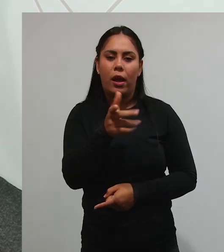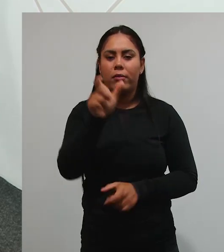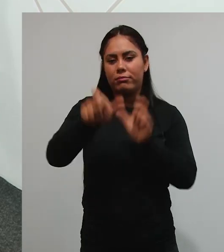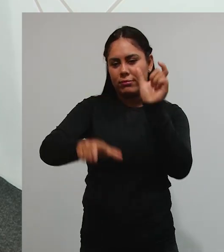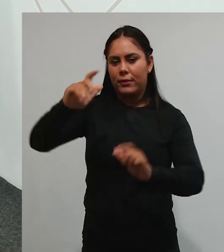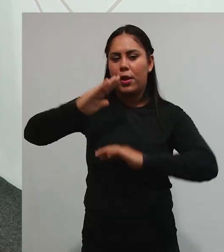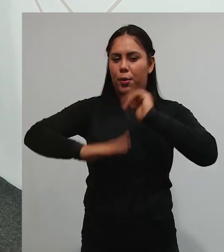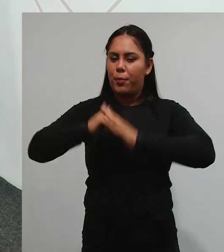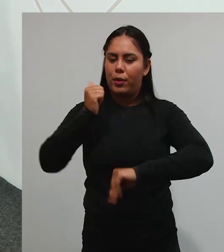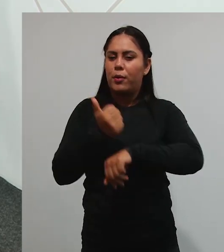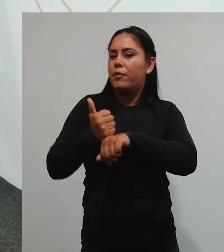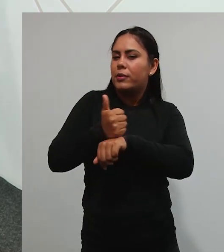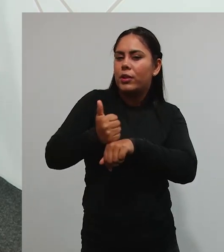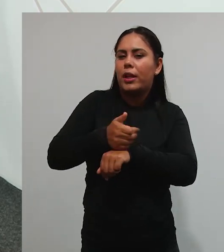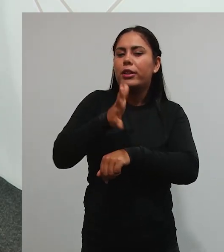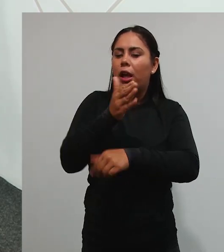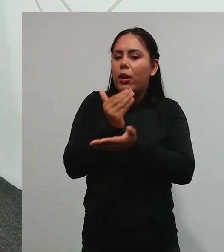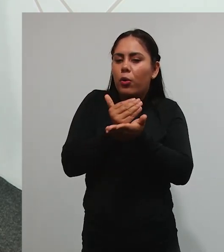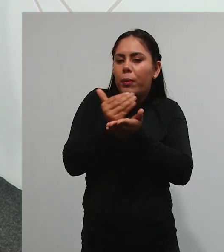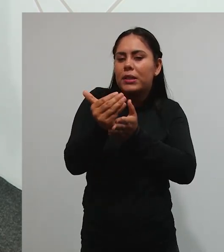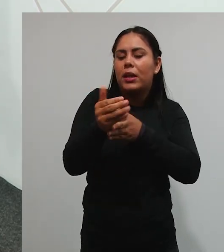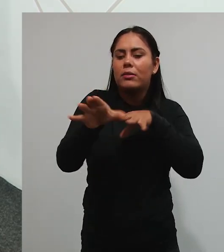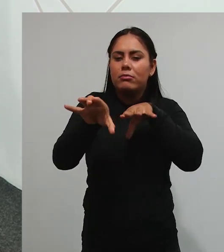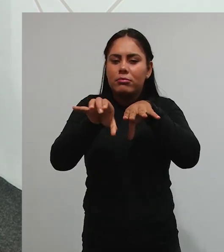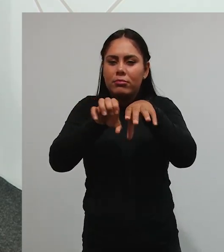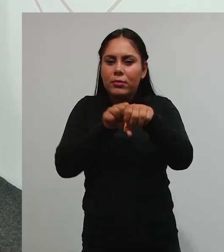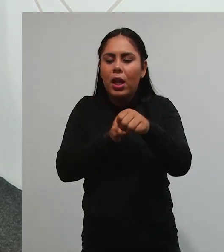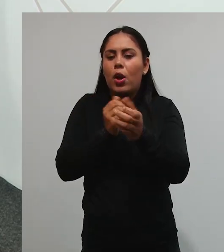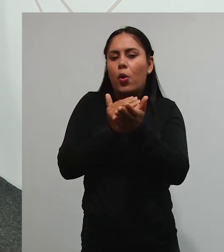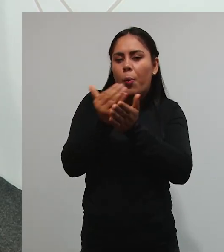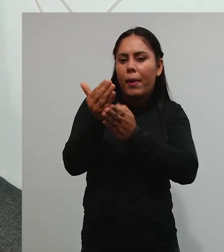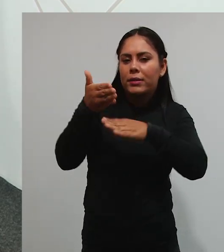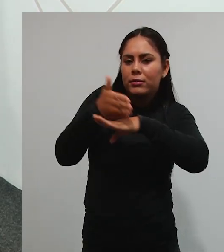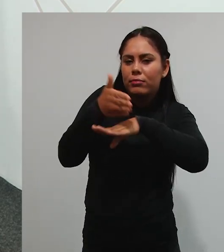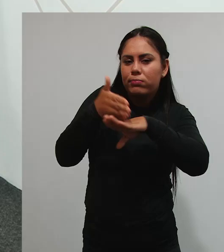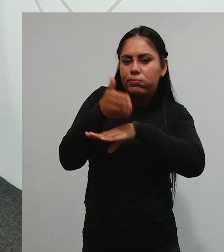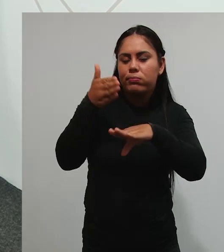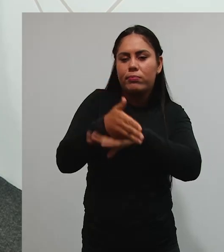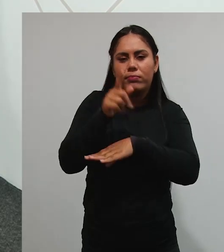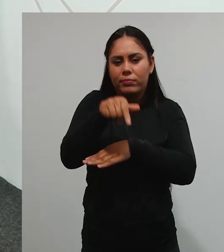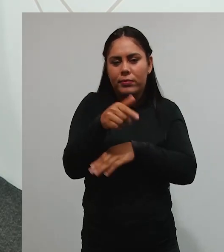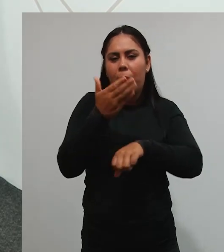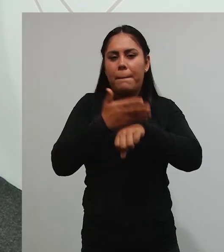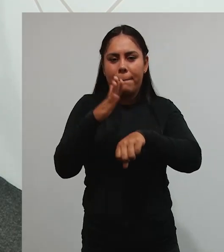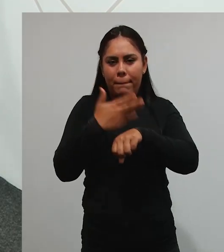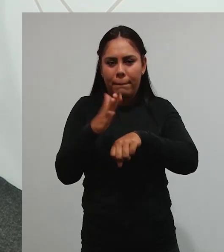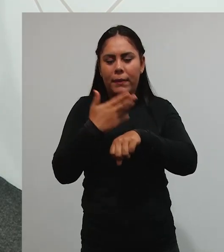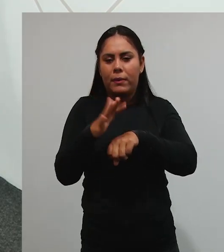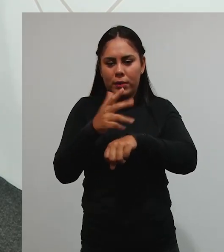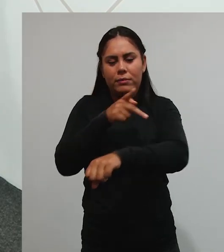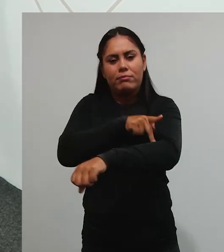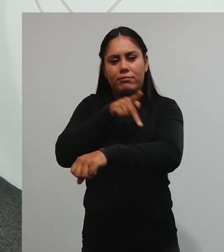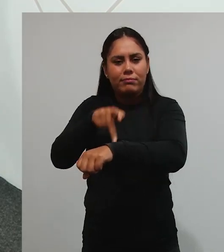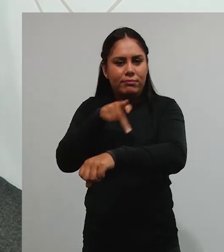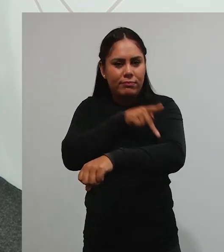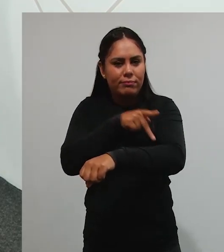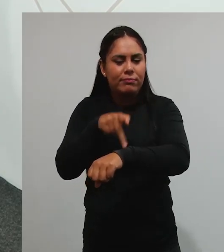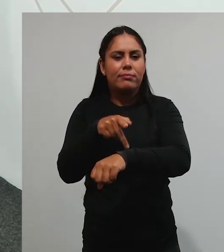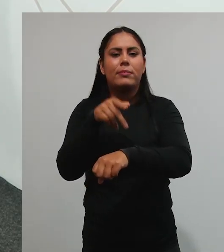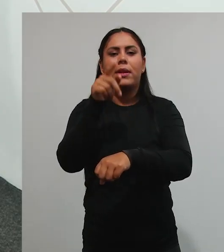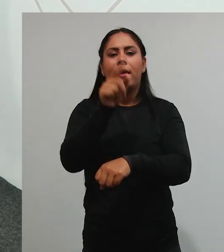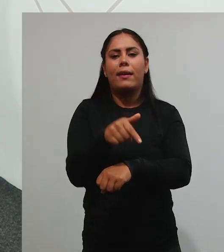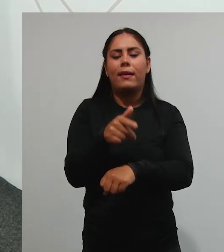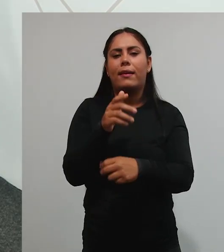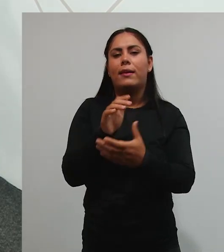aí educadores que estão em formação e educadores que iniciam sua prática pedagógica